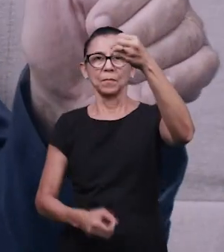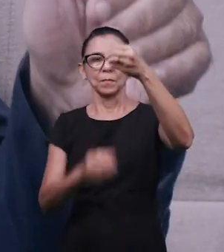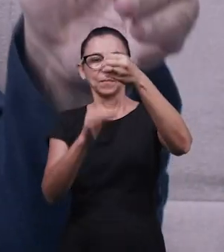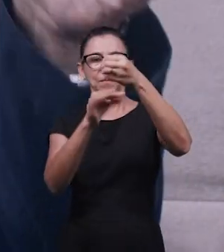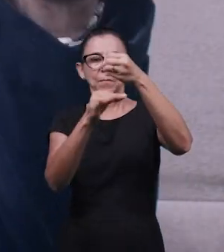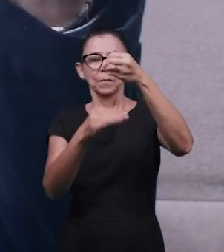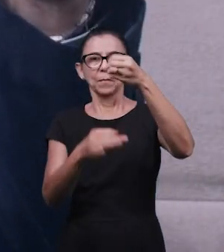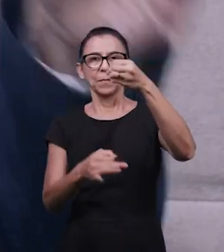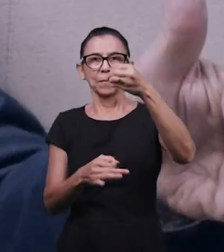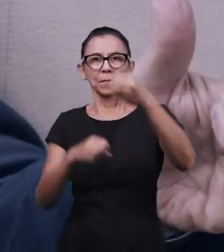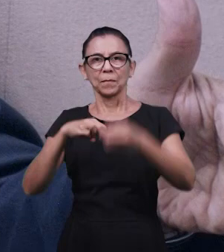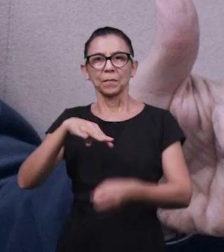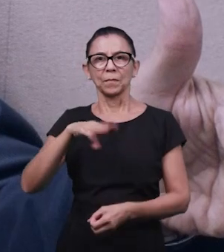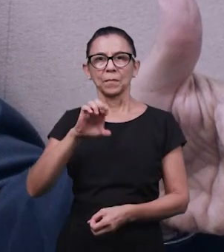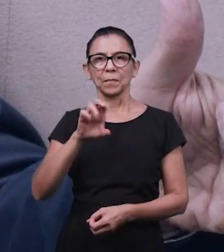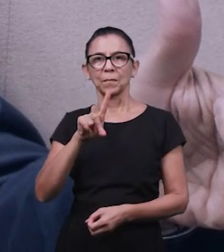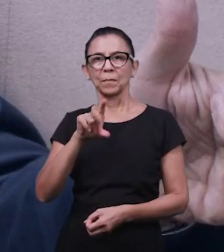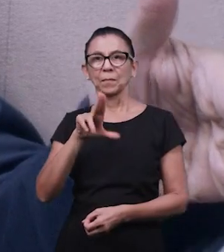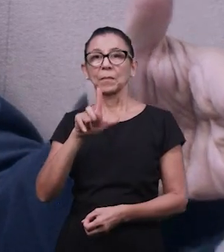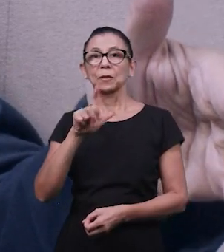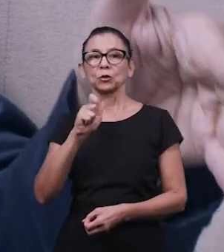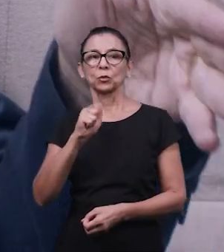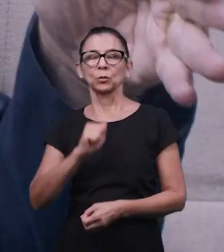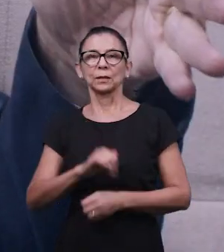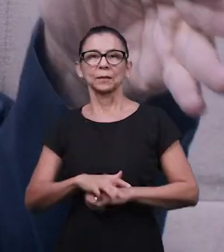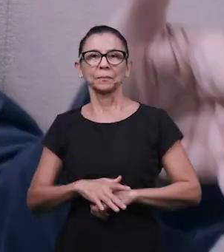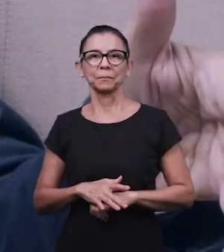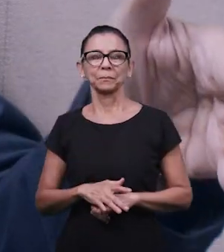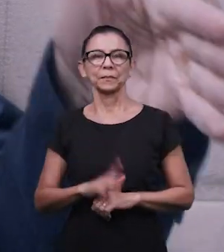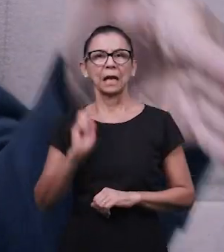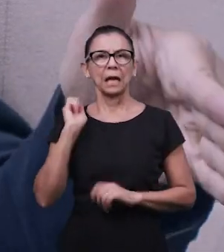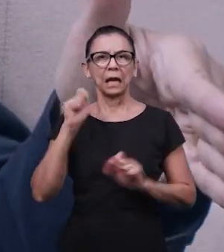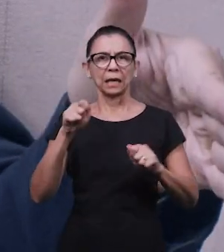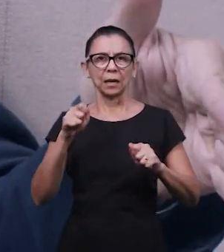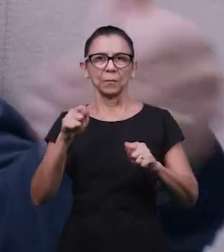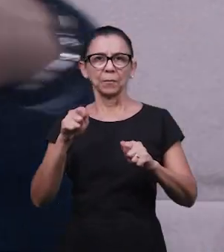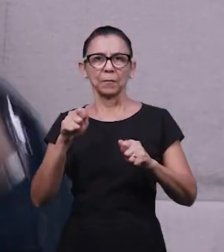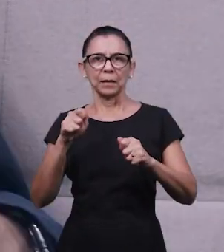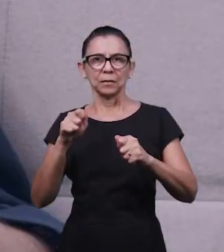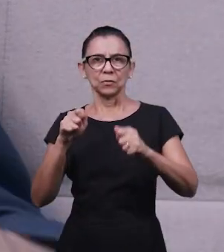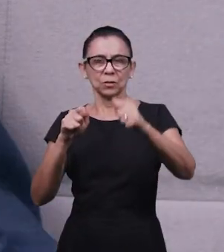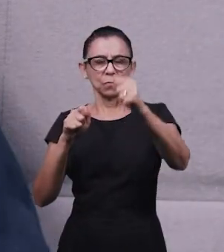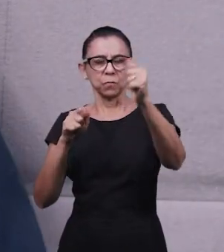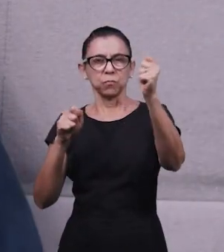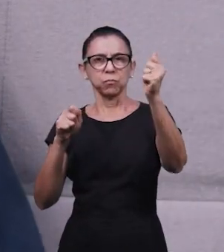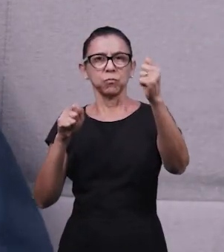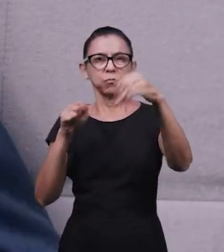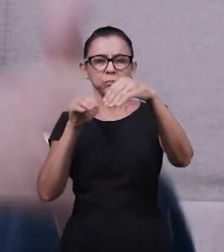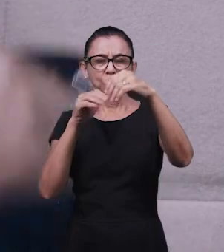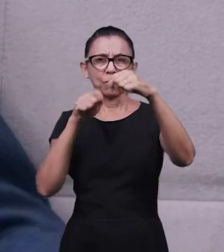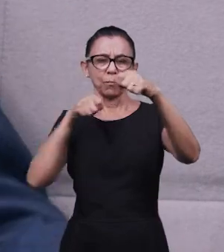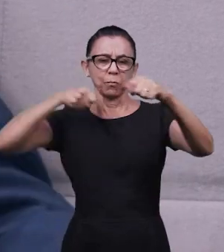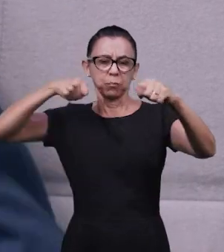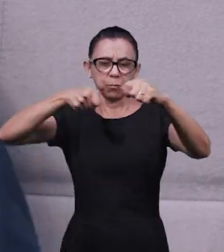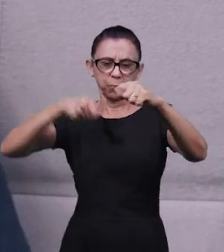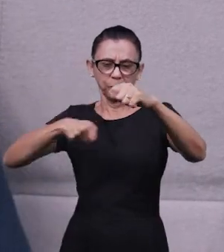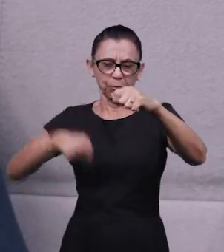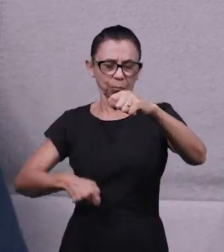divisão da alma e do espírito, das juntas e medulas, apta para discernir